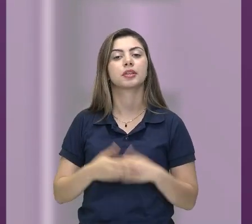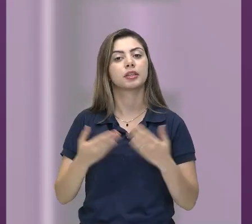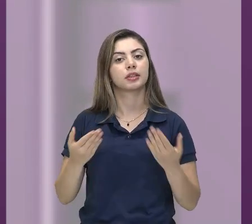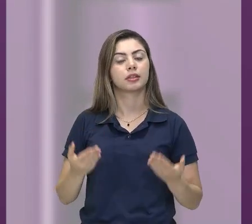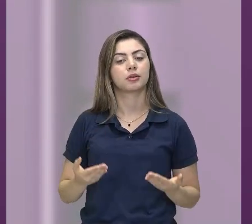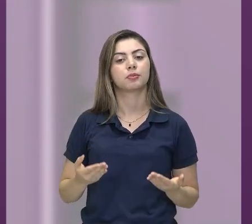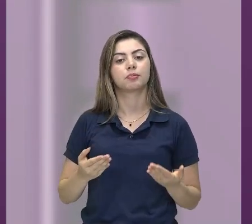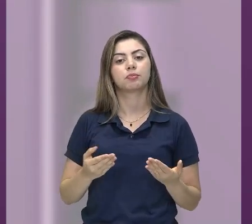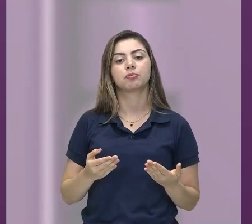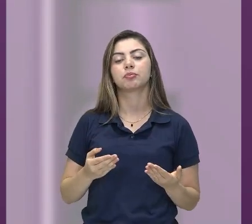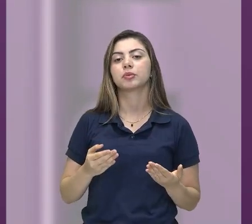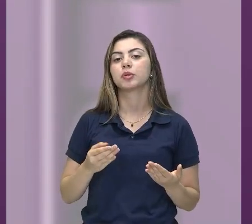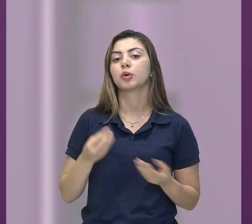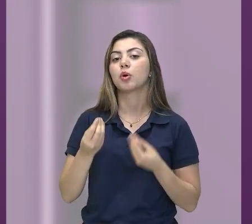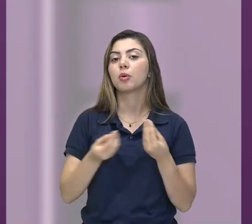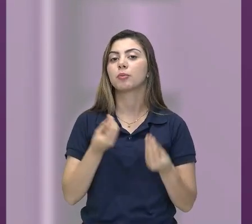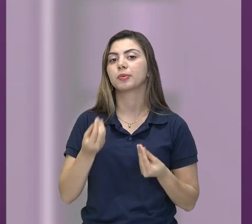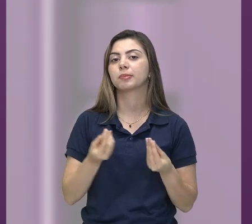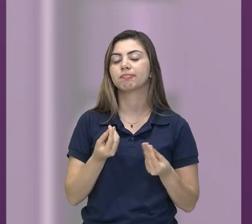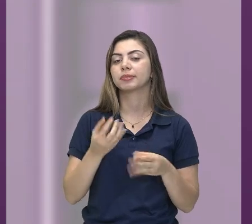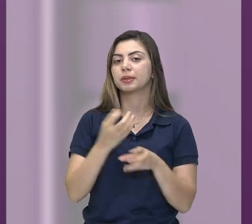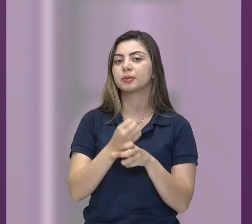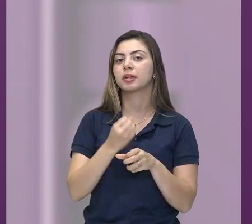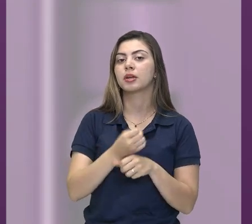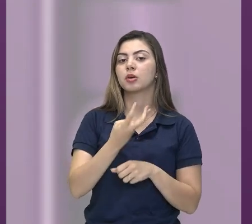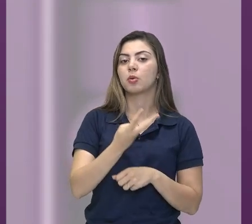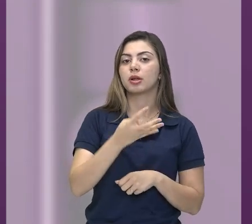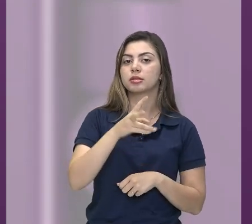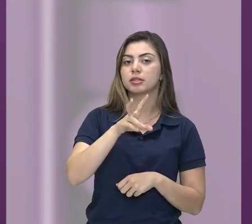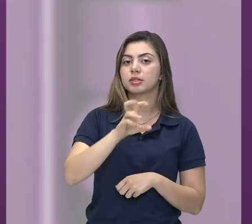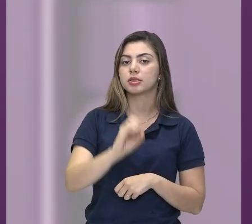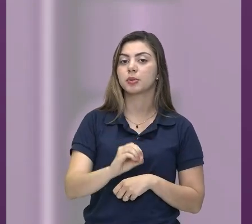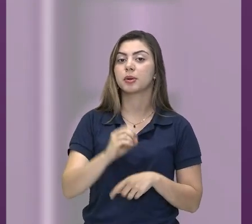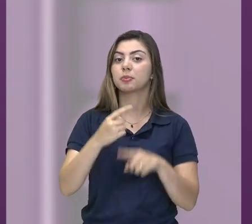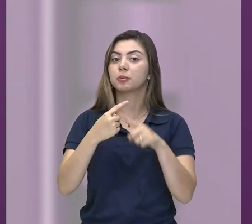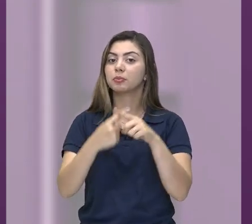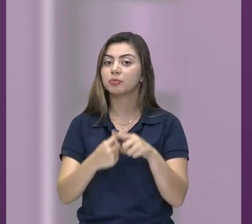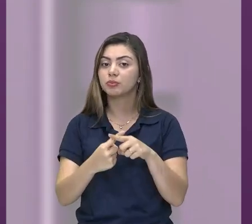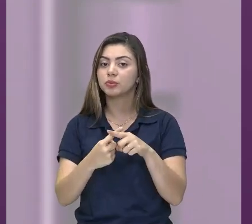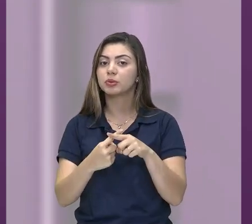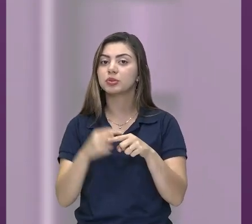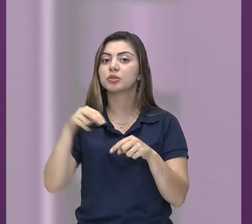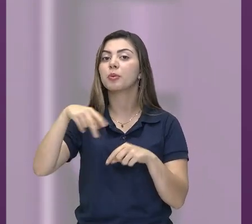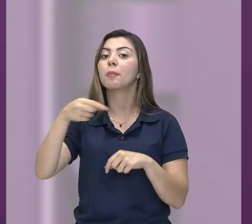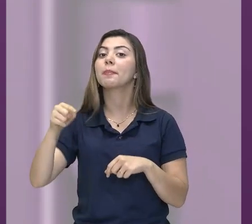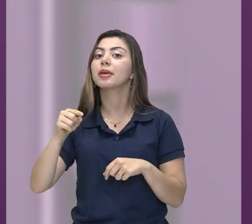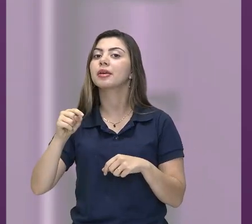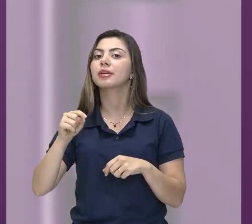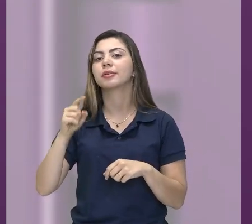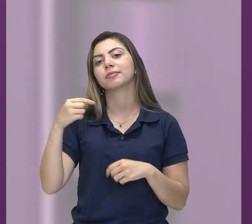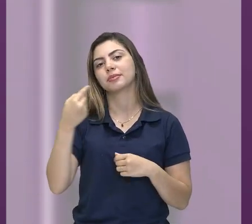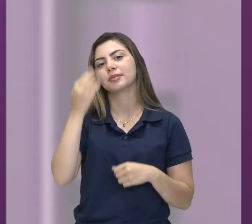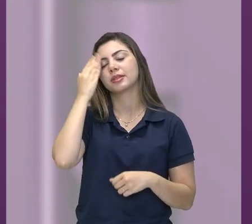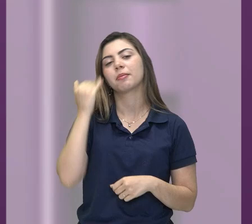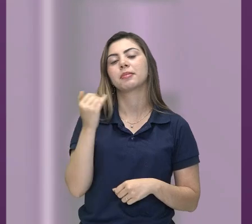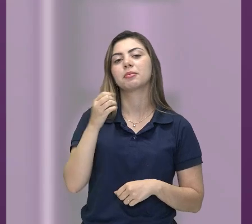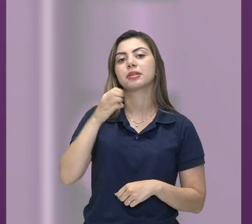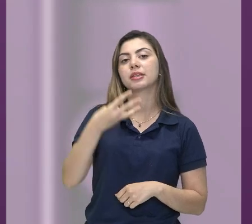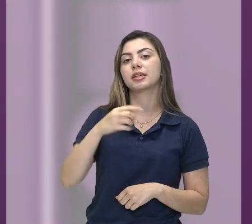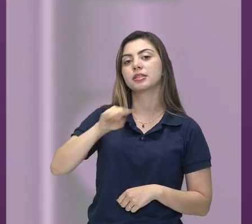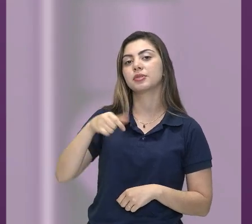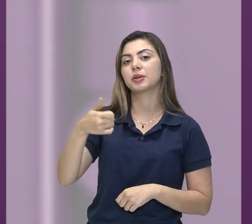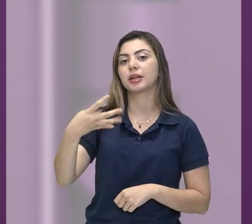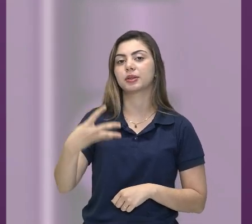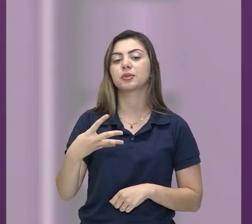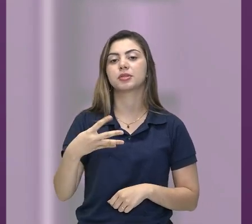prático, você vai pegar esse 450 e aí você vai multiplicar pelo valor de π, que a gente sabe que é